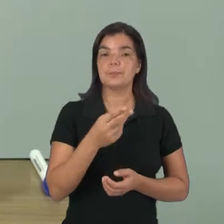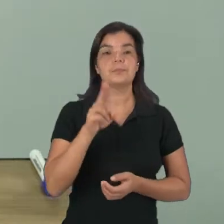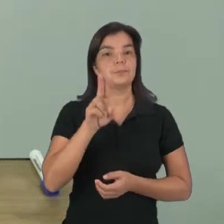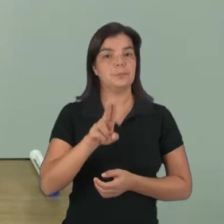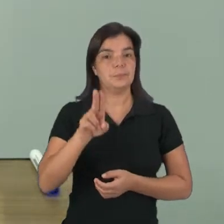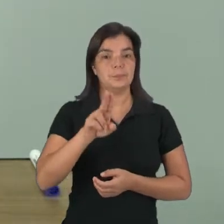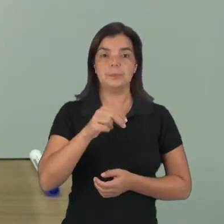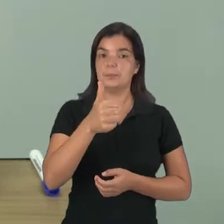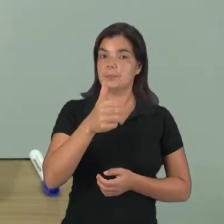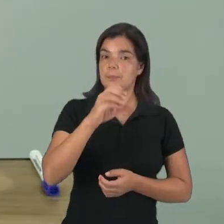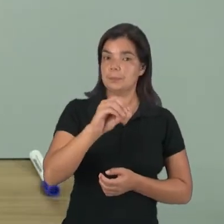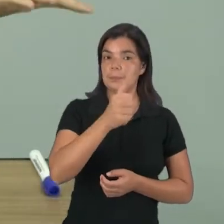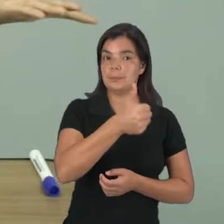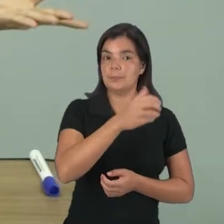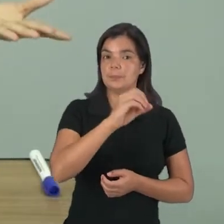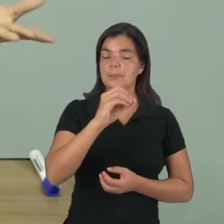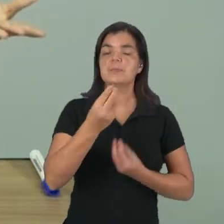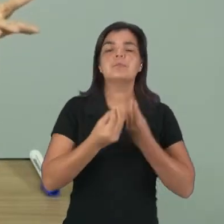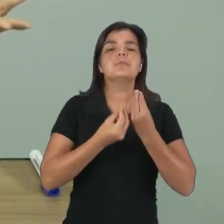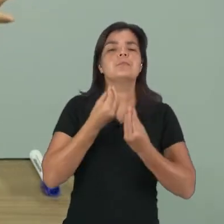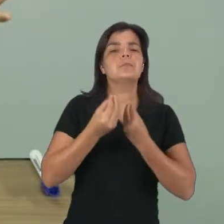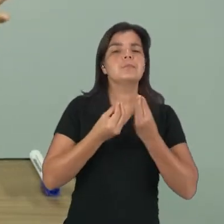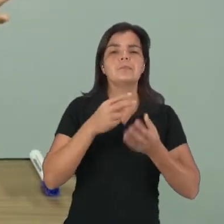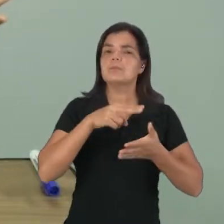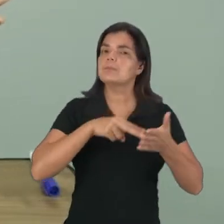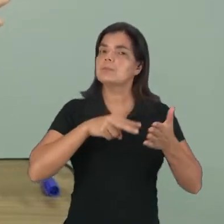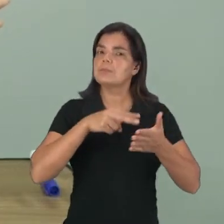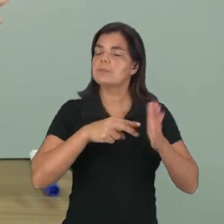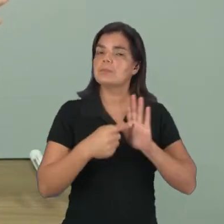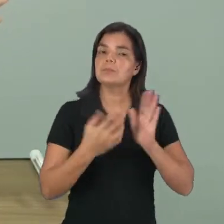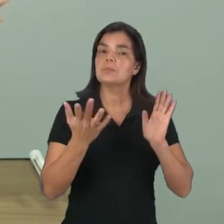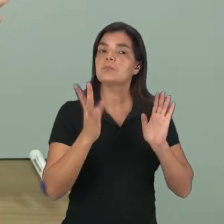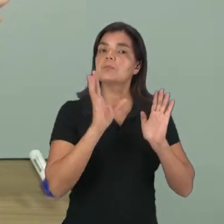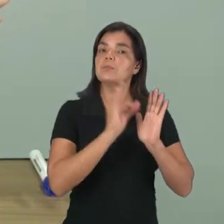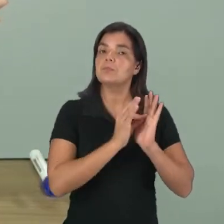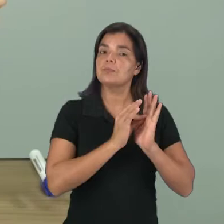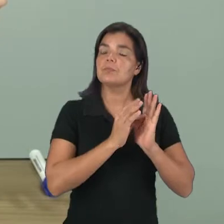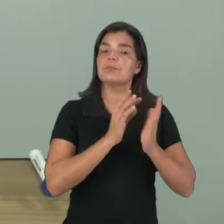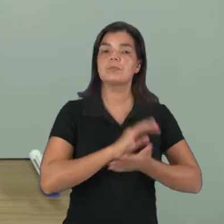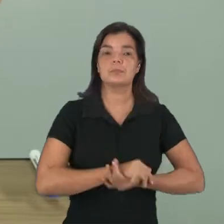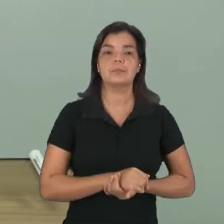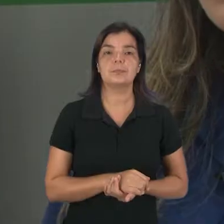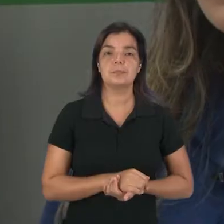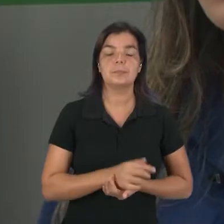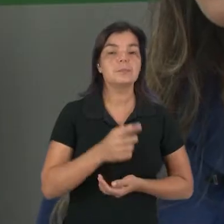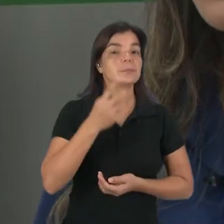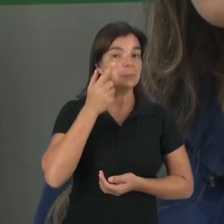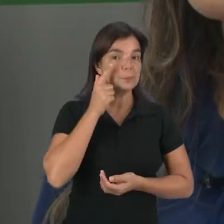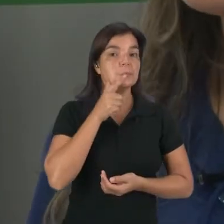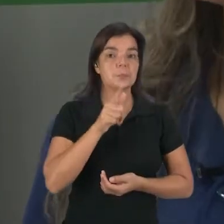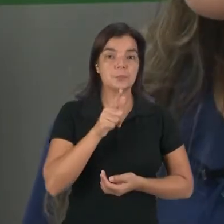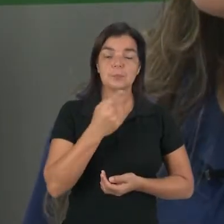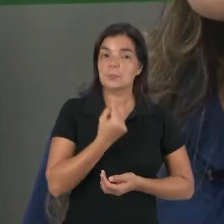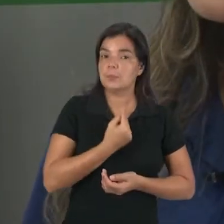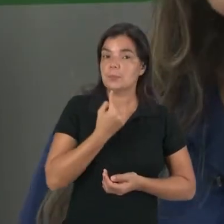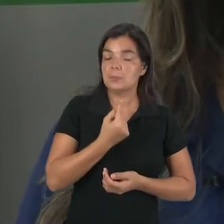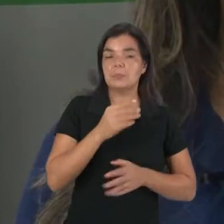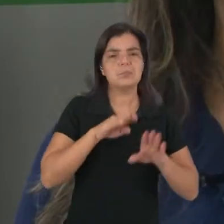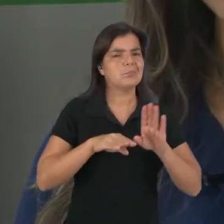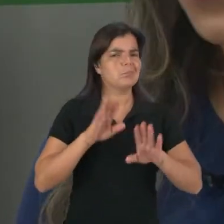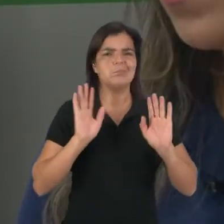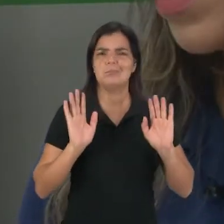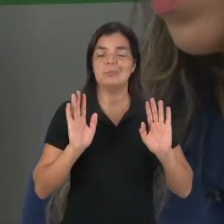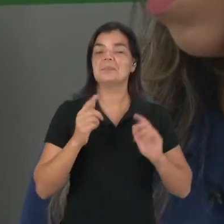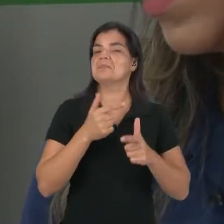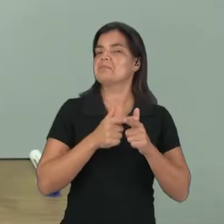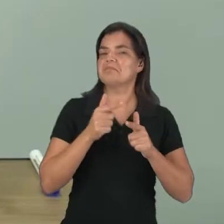unidades, dezenas e centenas. Mas como se lê esse número que eu acabei de colar aqui no nosso cartaz? Conseguiram fazer sozinhos? Talvez não,